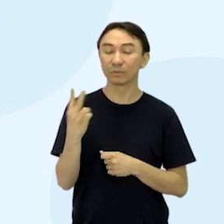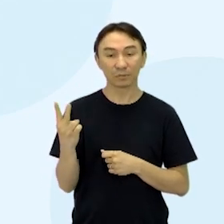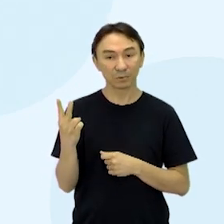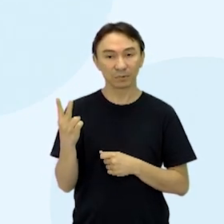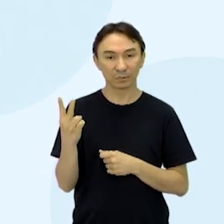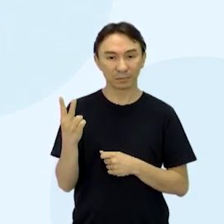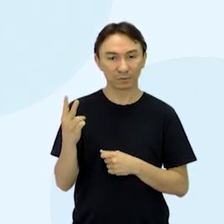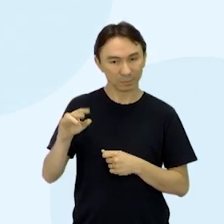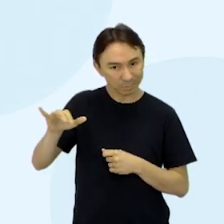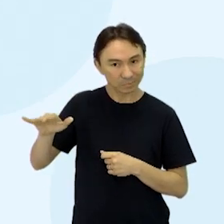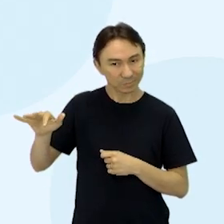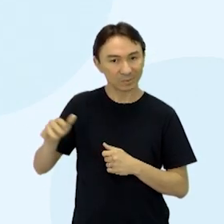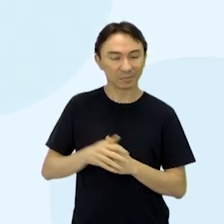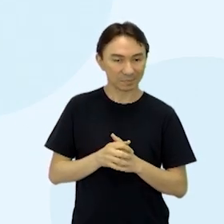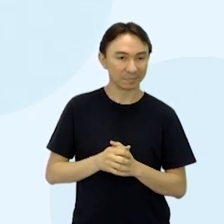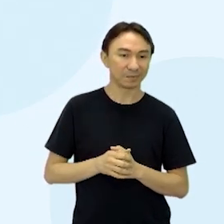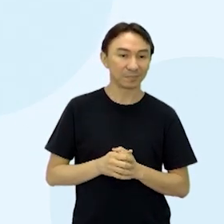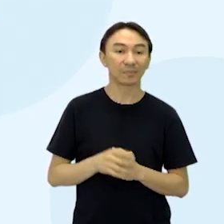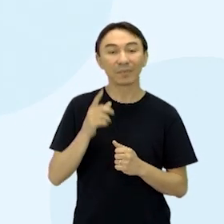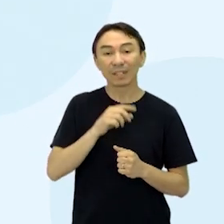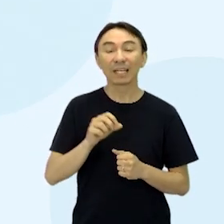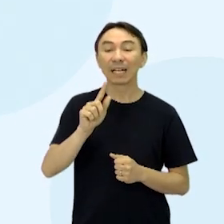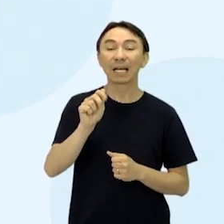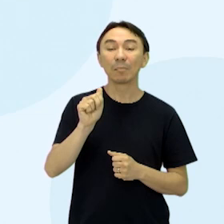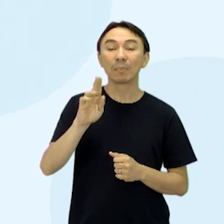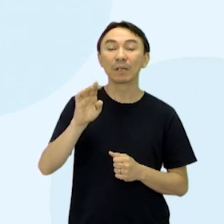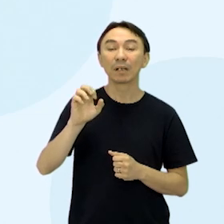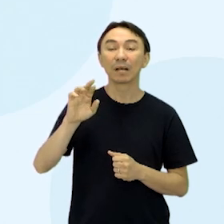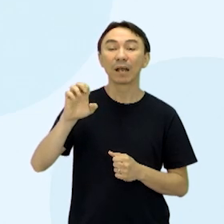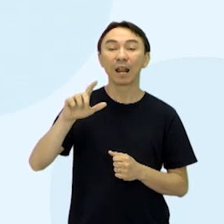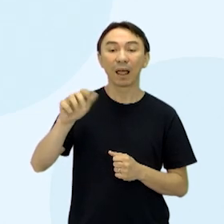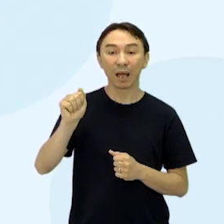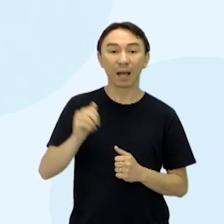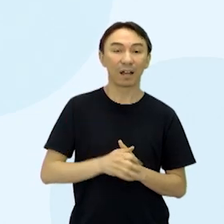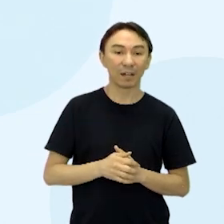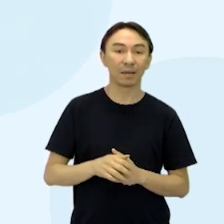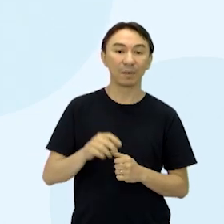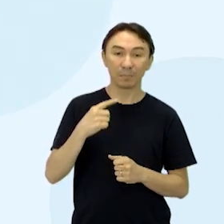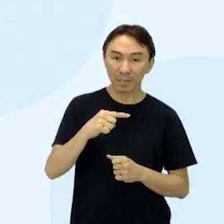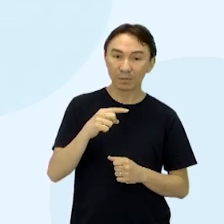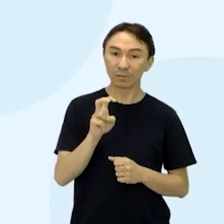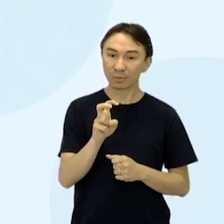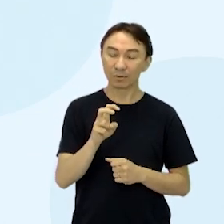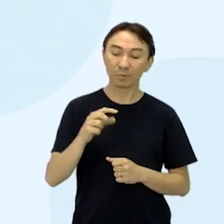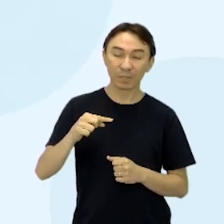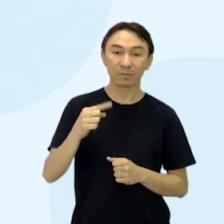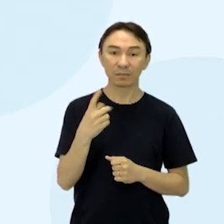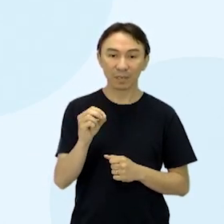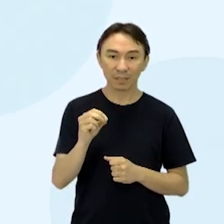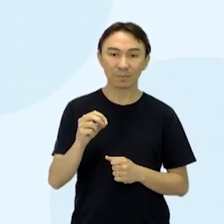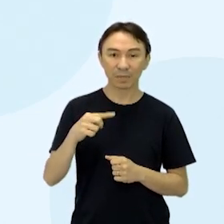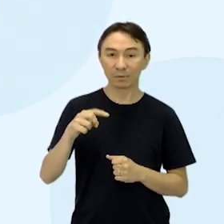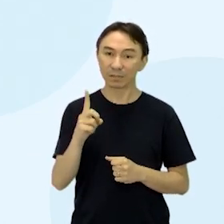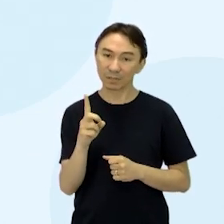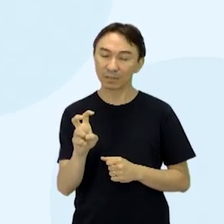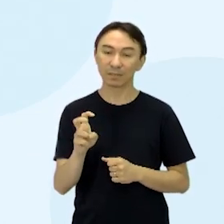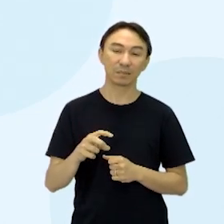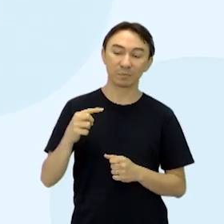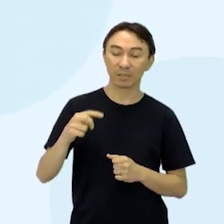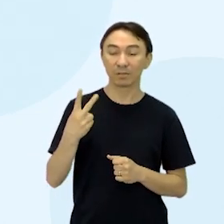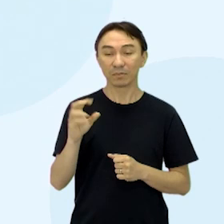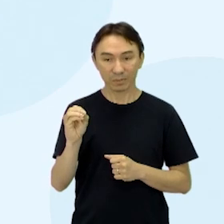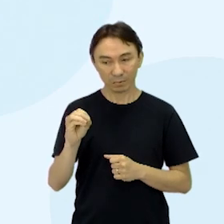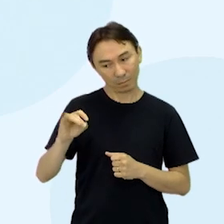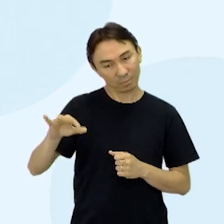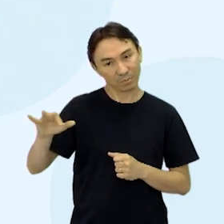32, e assim segue. A sequência de Gabriela, menos 5, menos 10, menos 15, menos 20, e